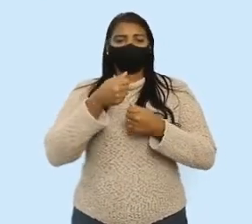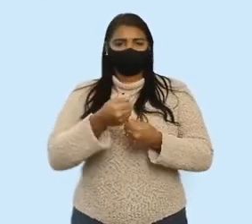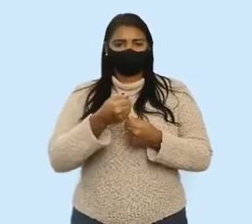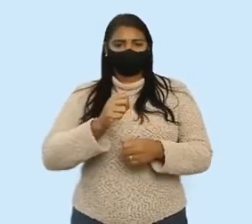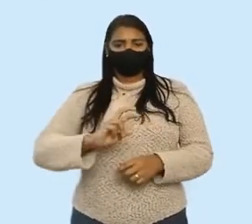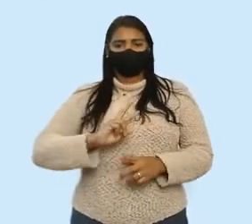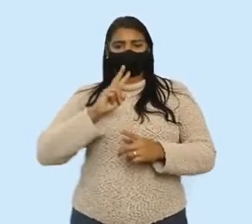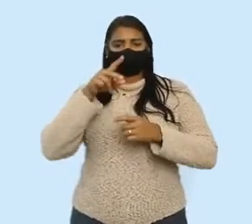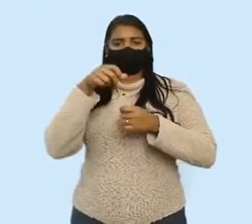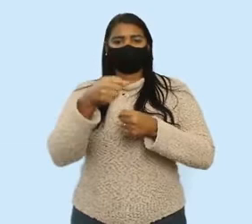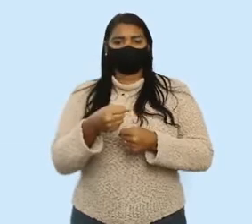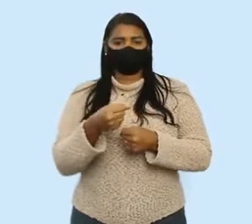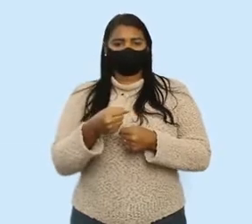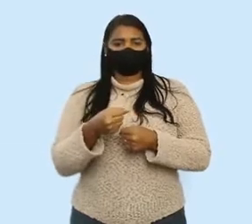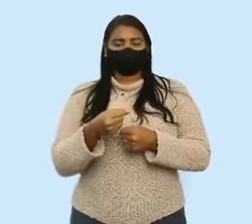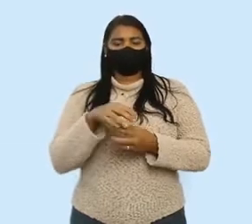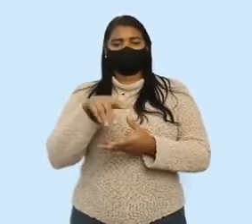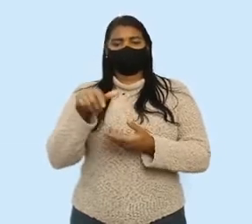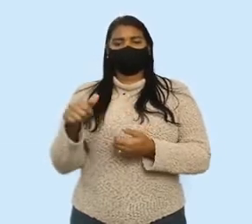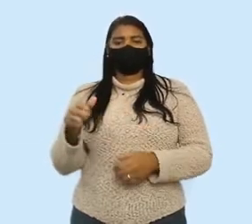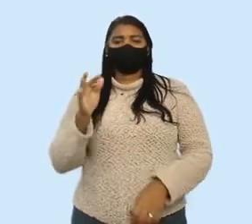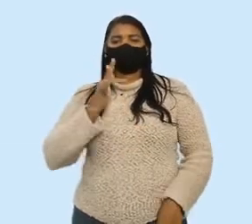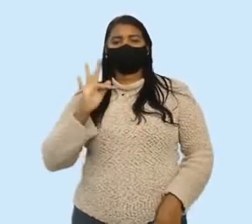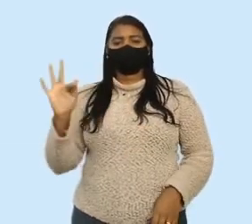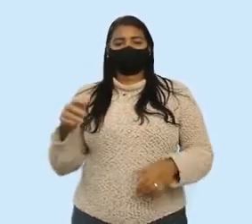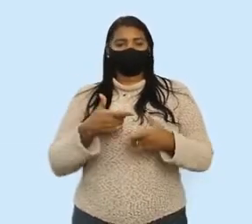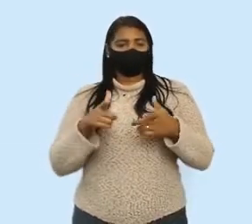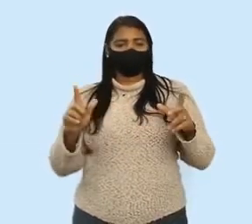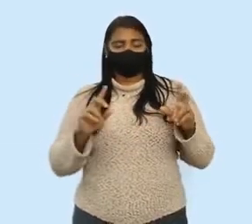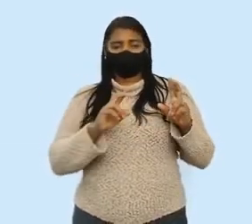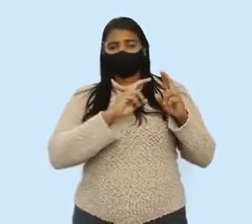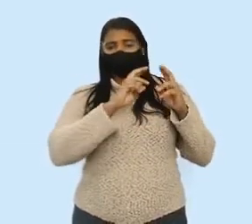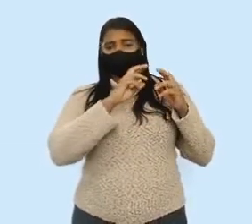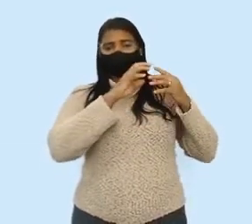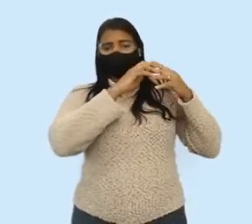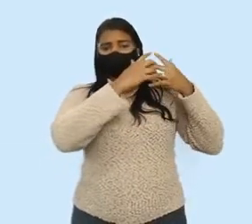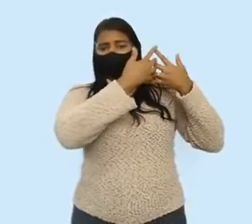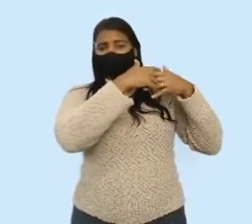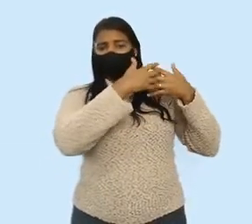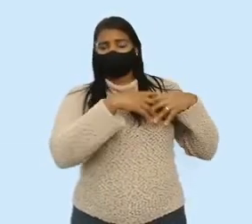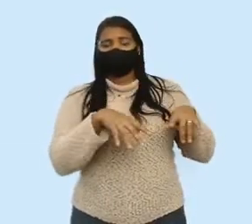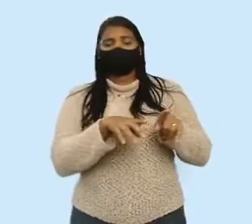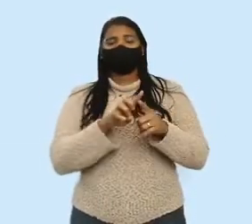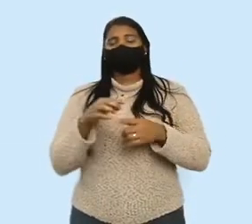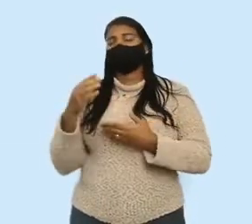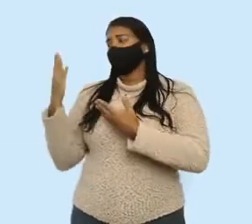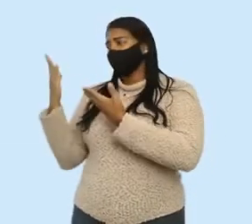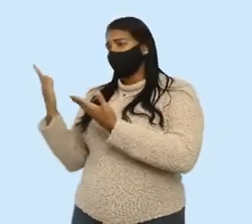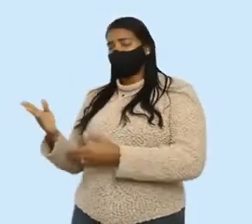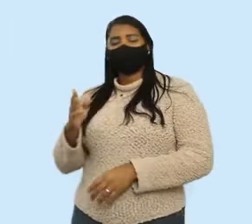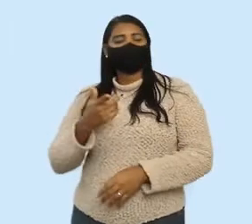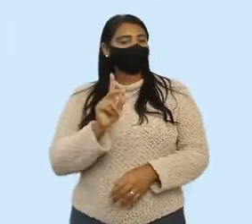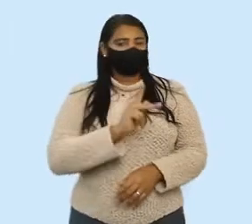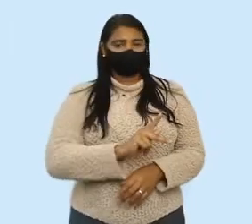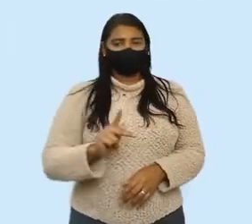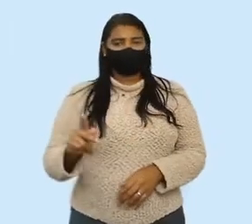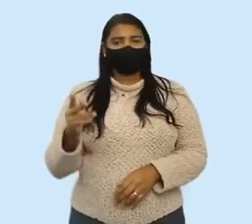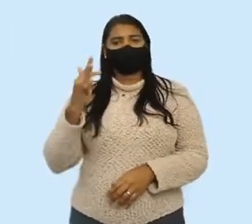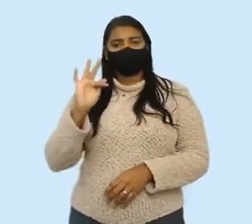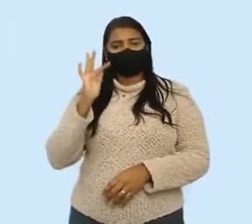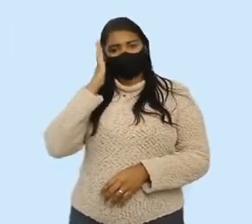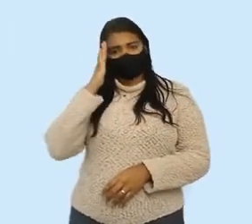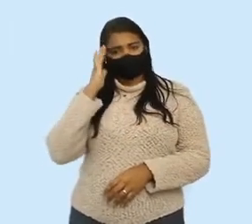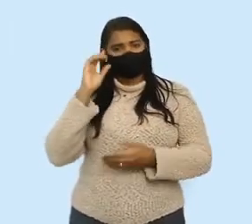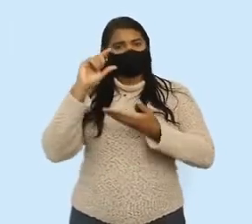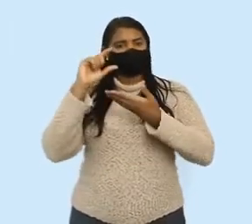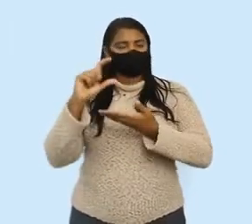de falar no mundo da física, que é um mundo muito mais amplo e muito mais complexo. Eu não sou professor de física, mas para vocês saberem que a